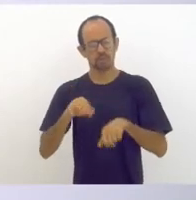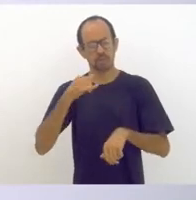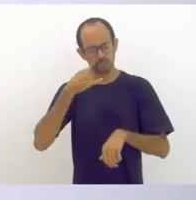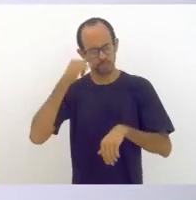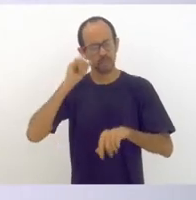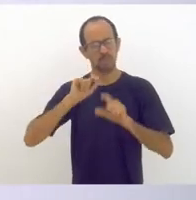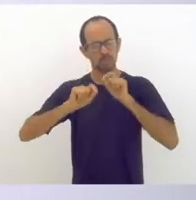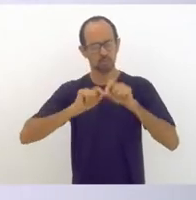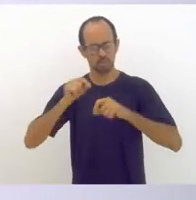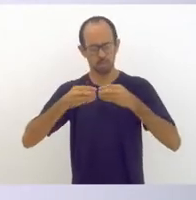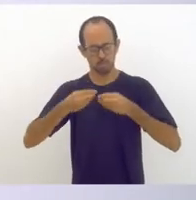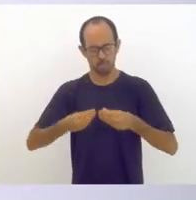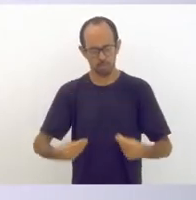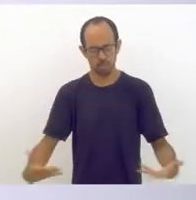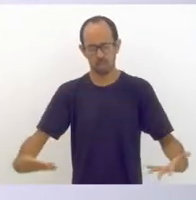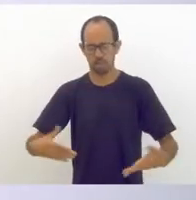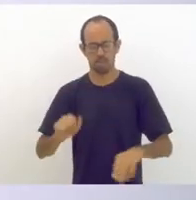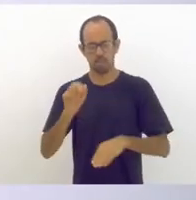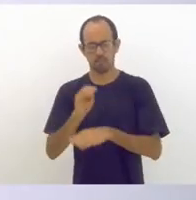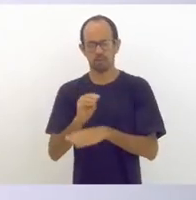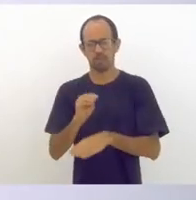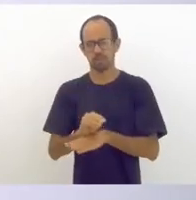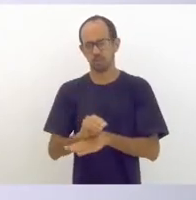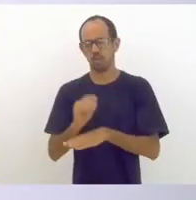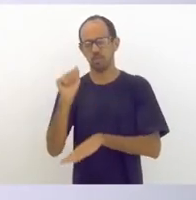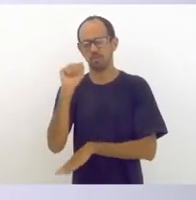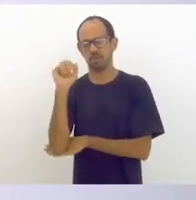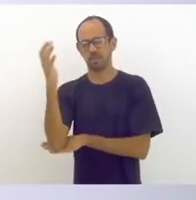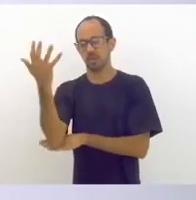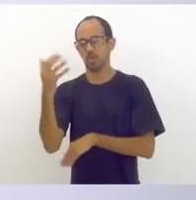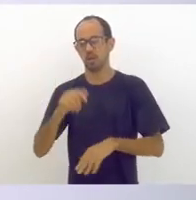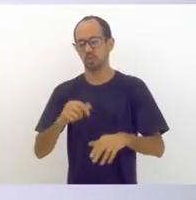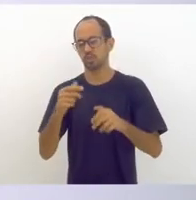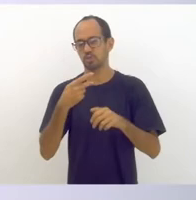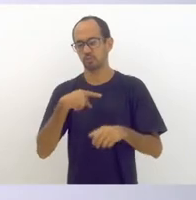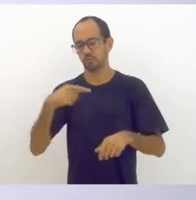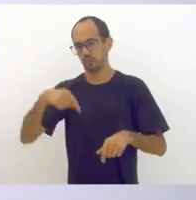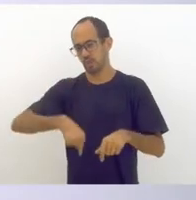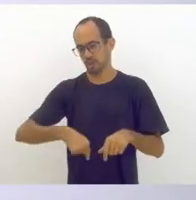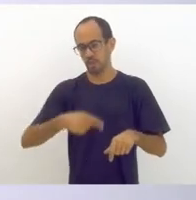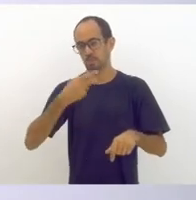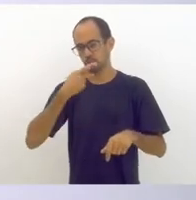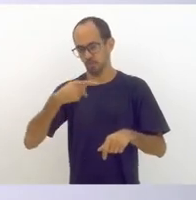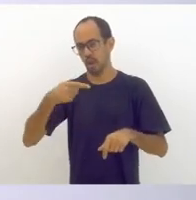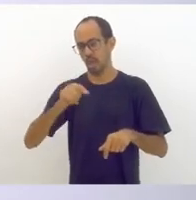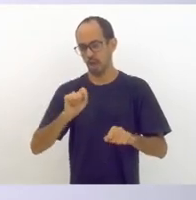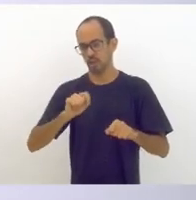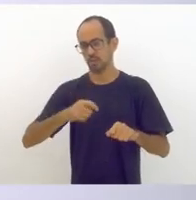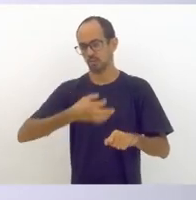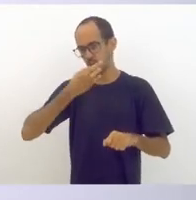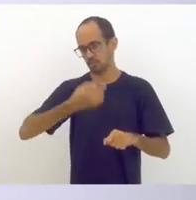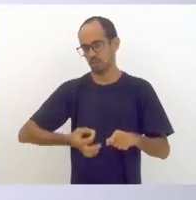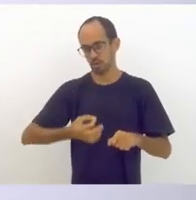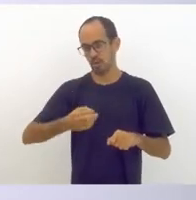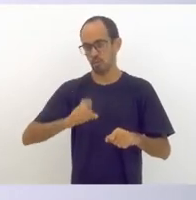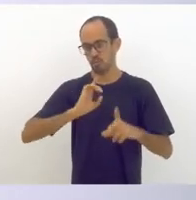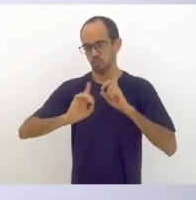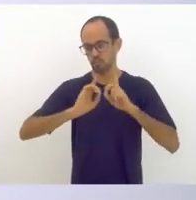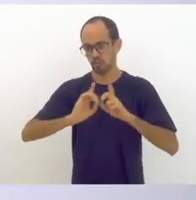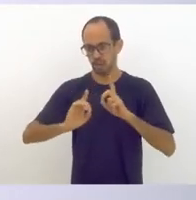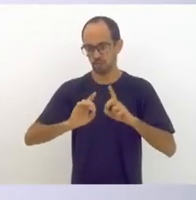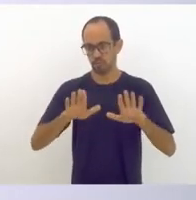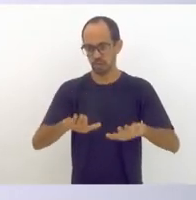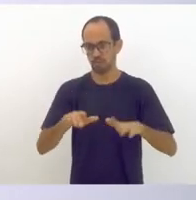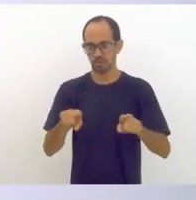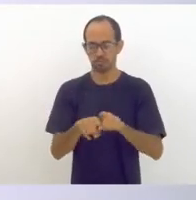um desmonte da proteção ambiental. Então, a gente só veio aqui para trazer esse posicionamento, que também é um posicionamento aberto ao diálogo, mas cobrando,